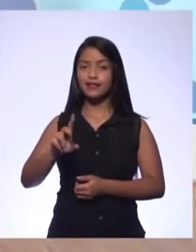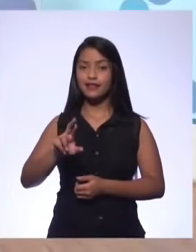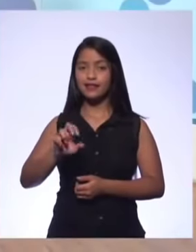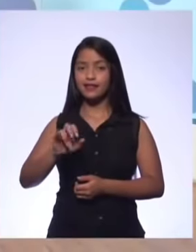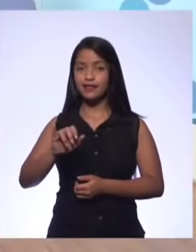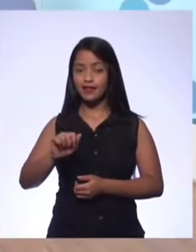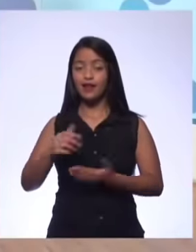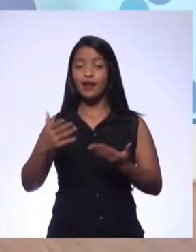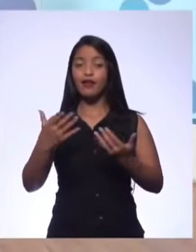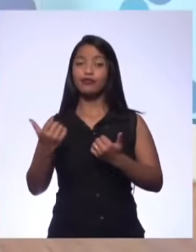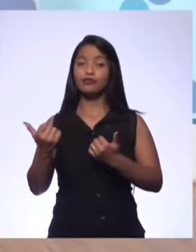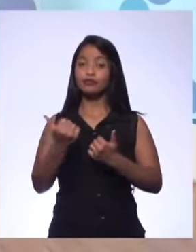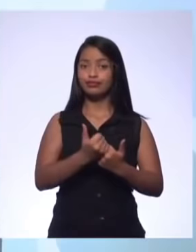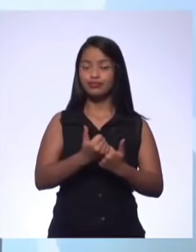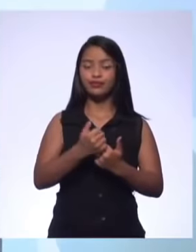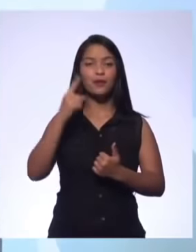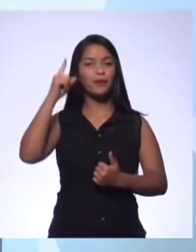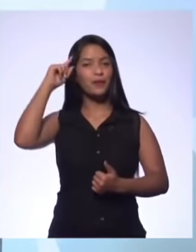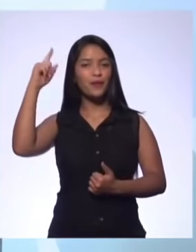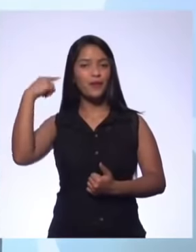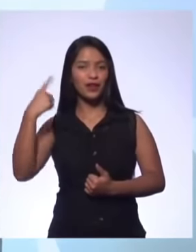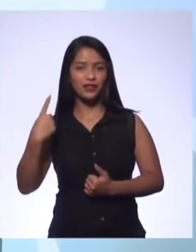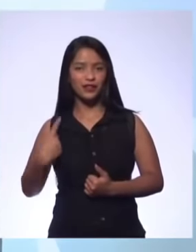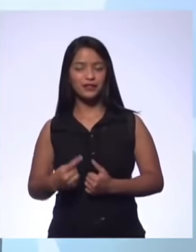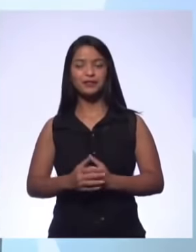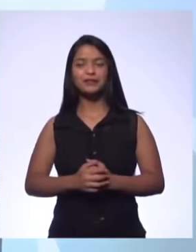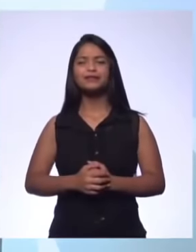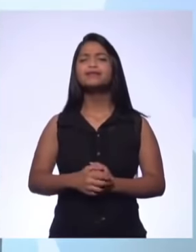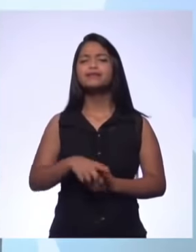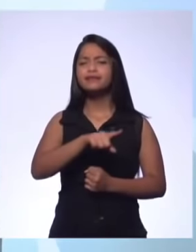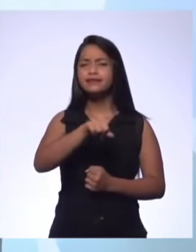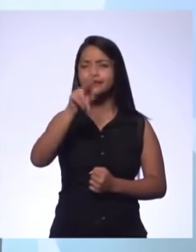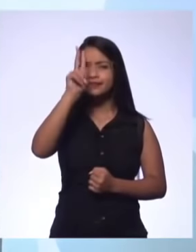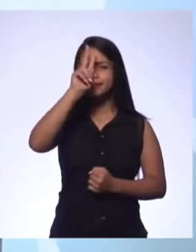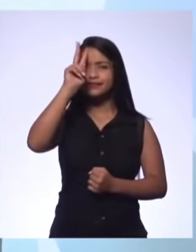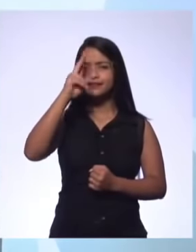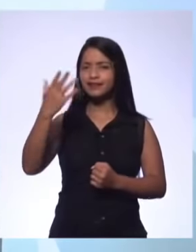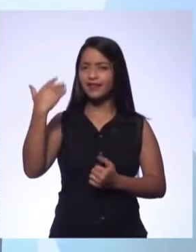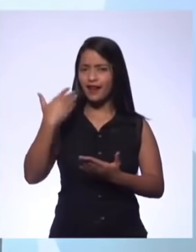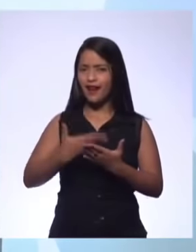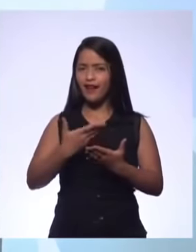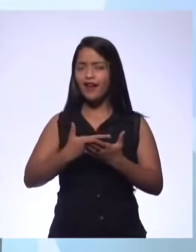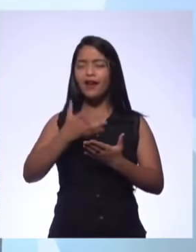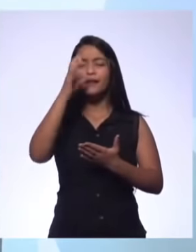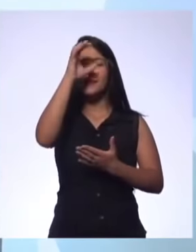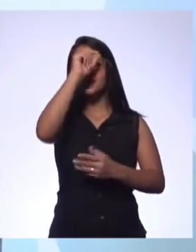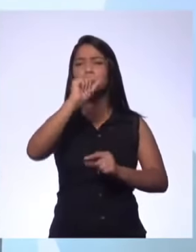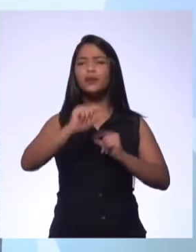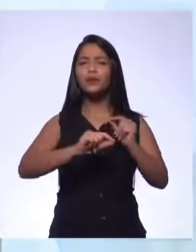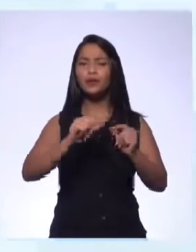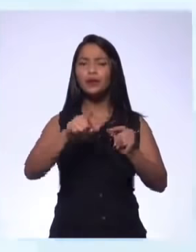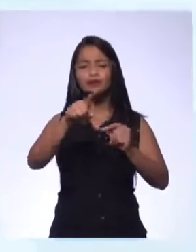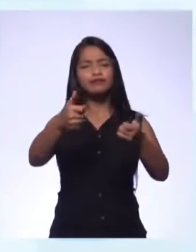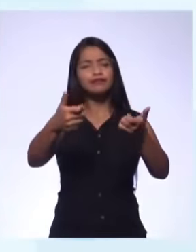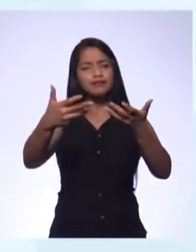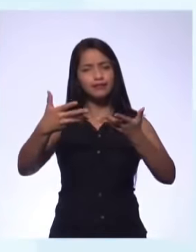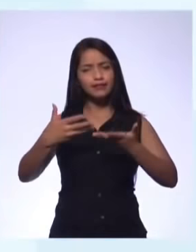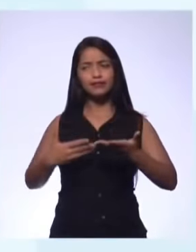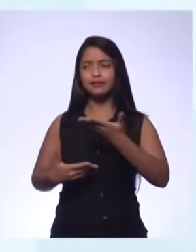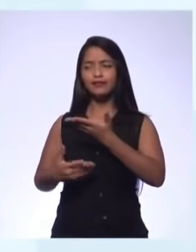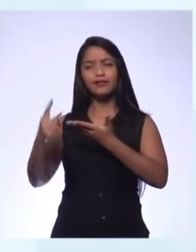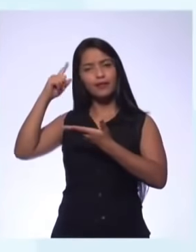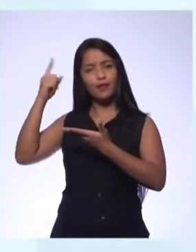contar para a Mônica direitinho o que nós vimos na aula passada. Nós fizemos a leitura, pode colocar na tela para eles. Iniciamos a leitura